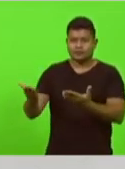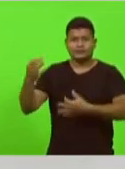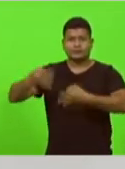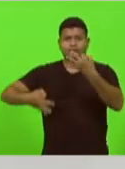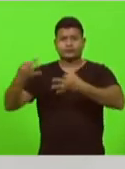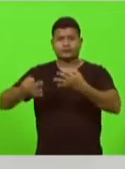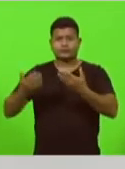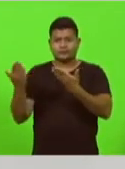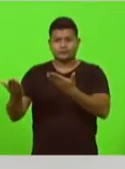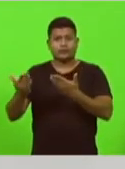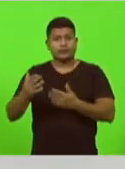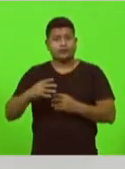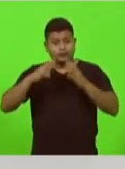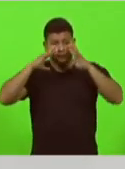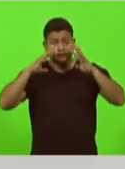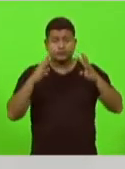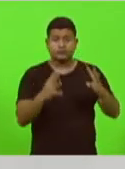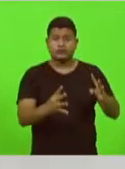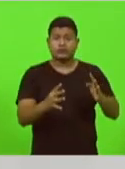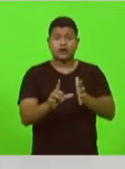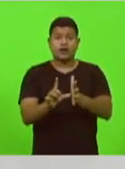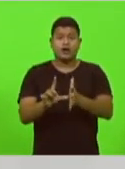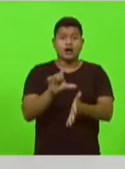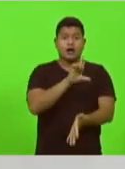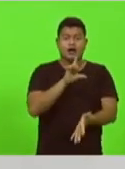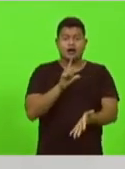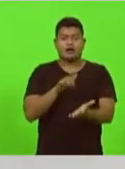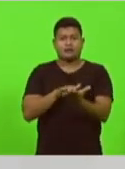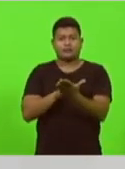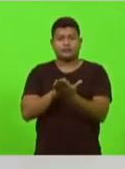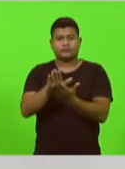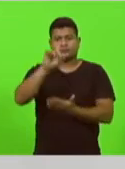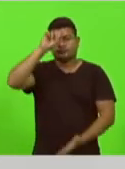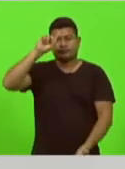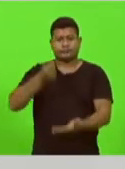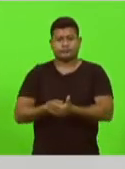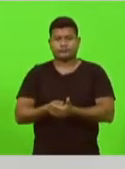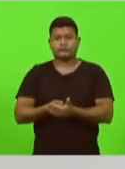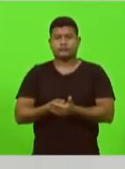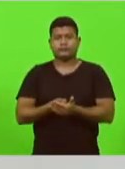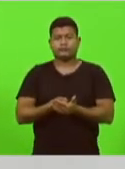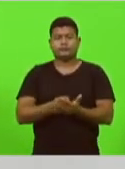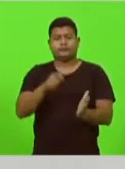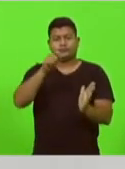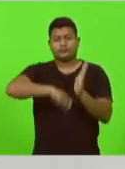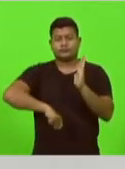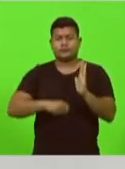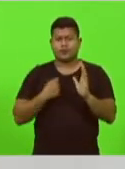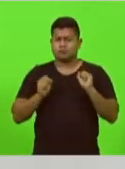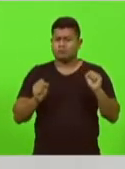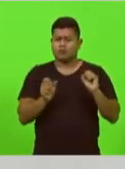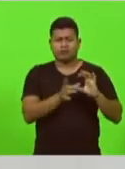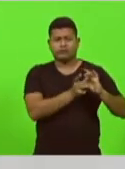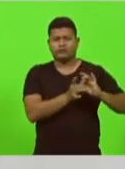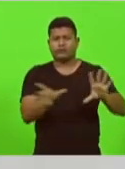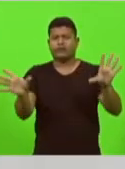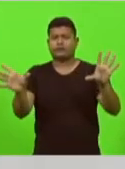atenção antes de emitir uma chancela numa folha, dizendo, ó, solta.